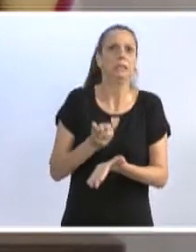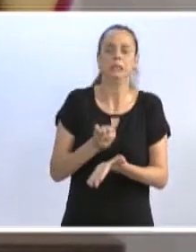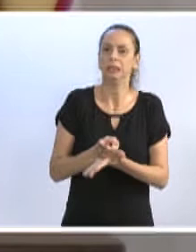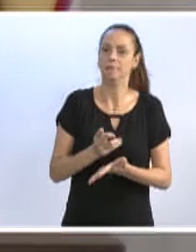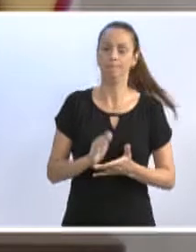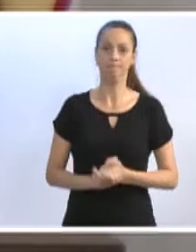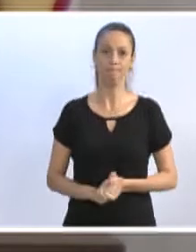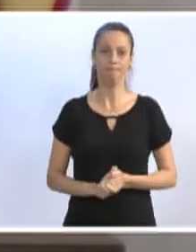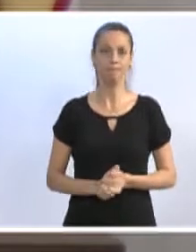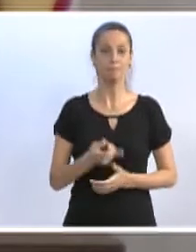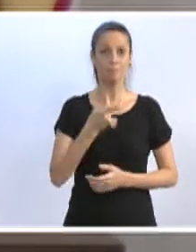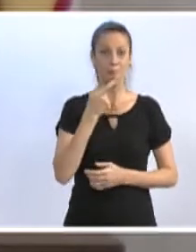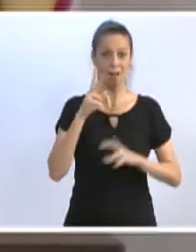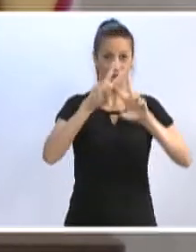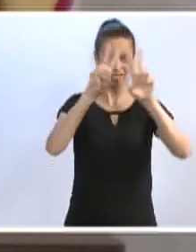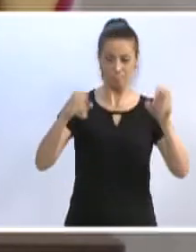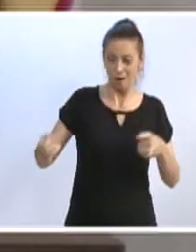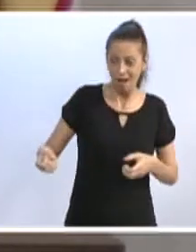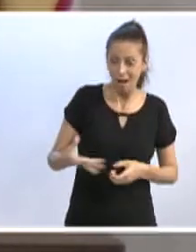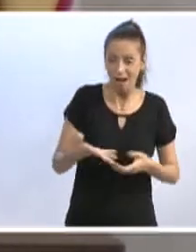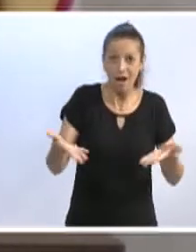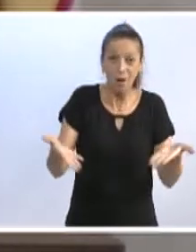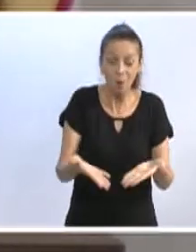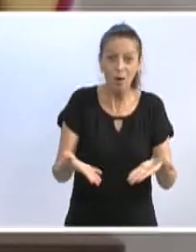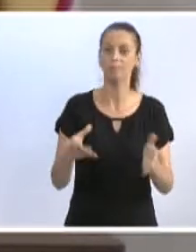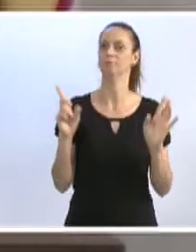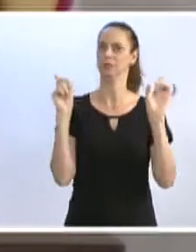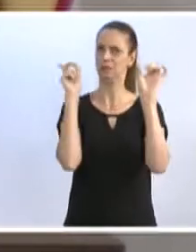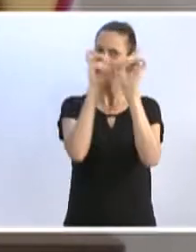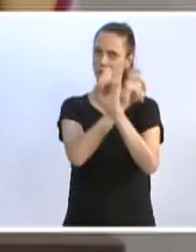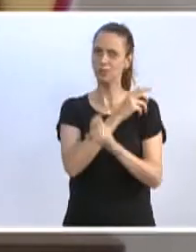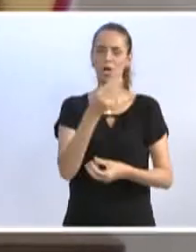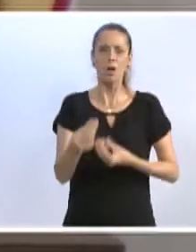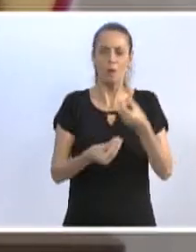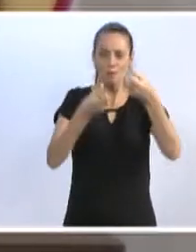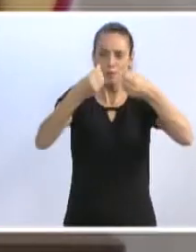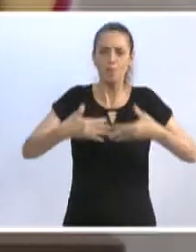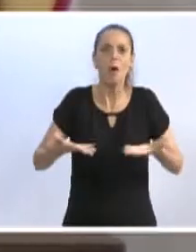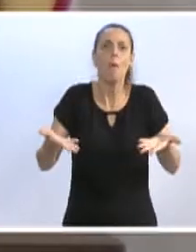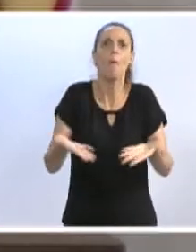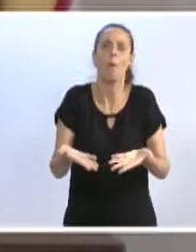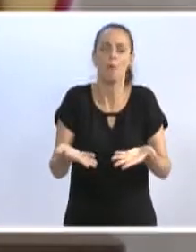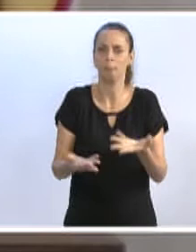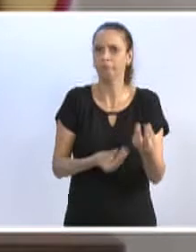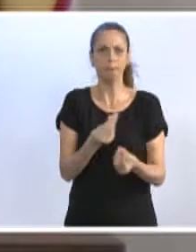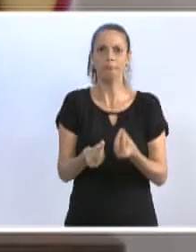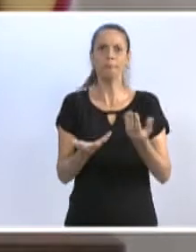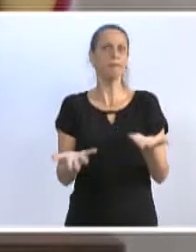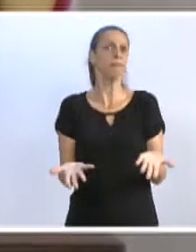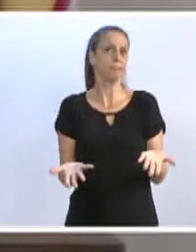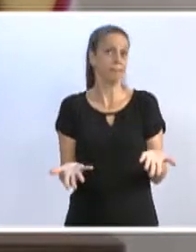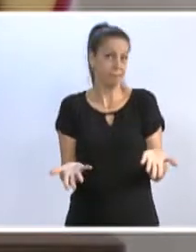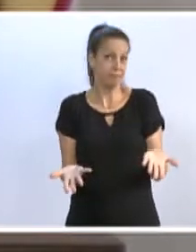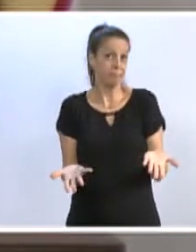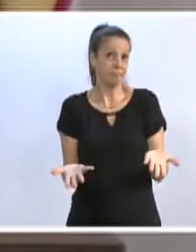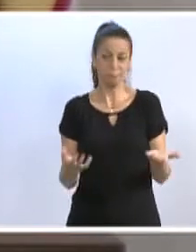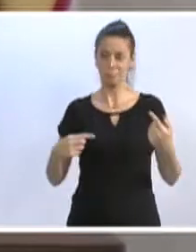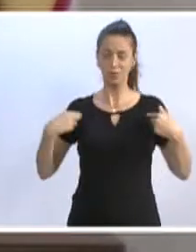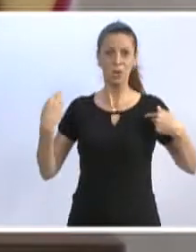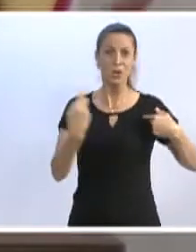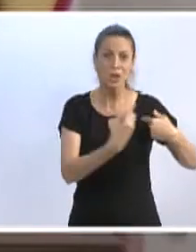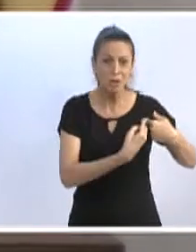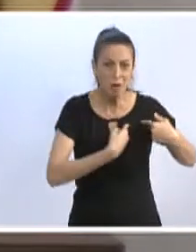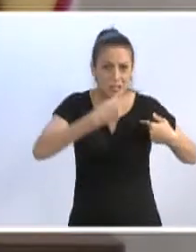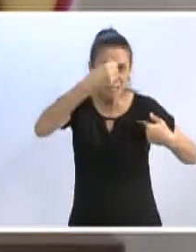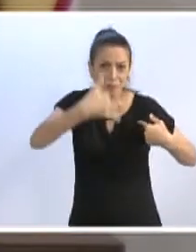Falar em atualidade é difícil porque como nós podemos definir o hoje em que nós nos encontramos? Quem somos nós para